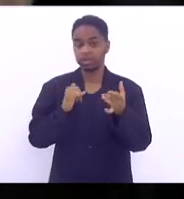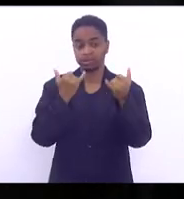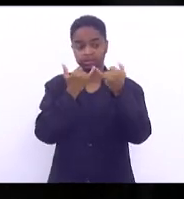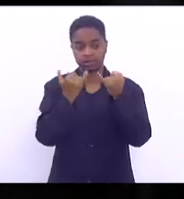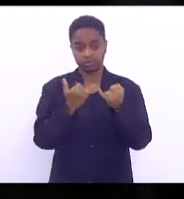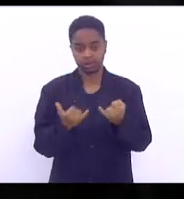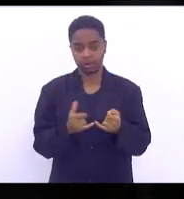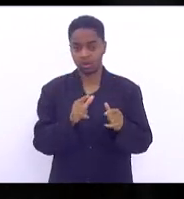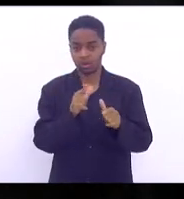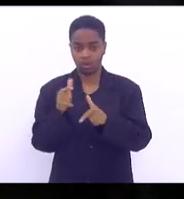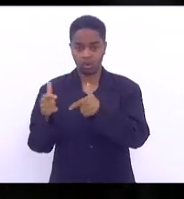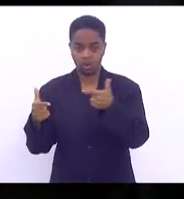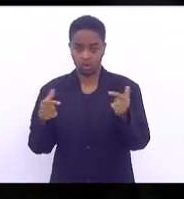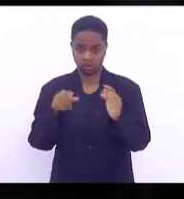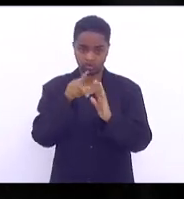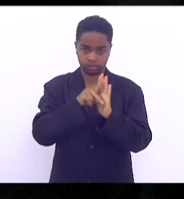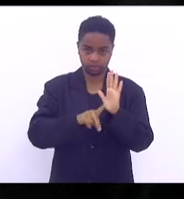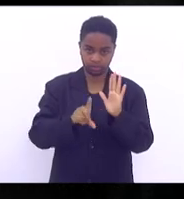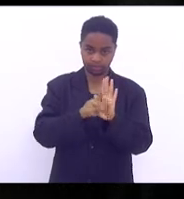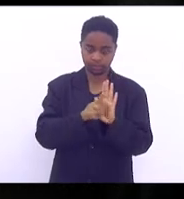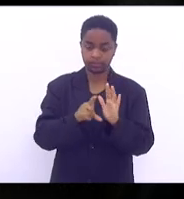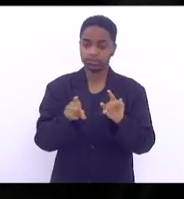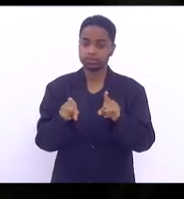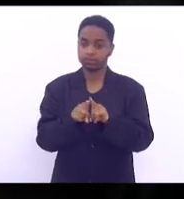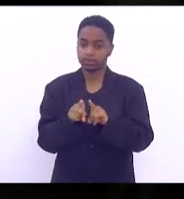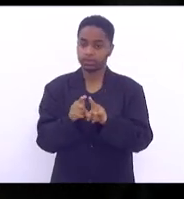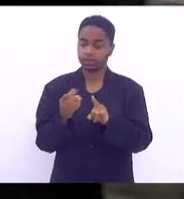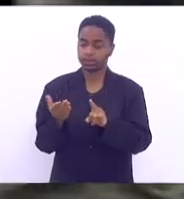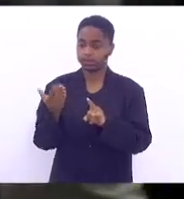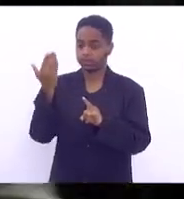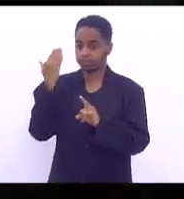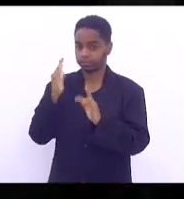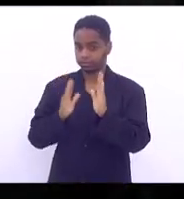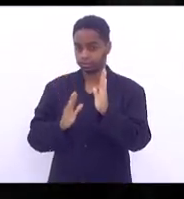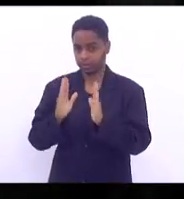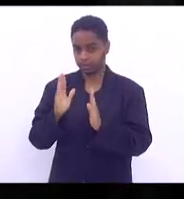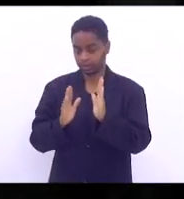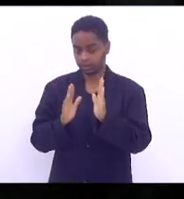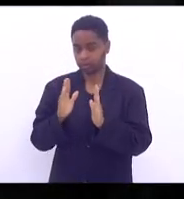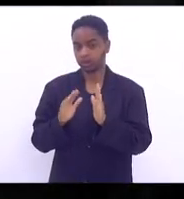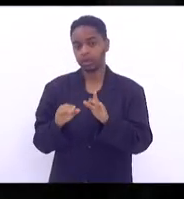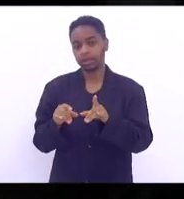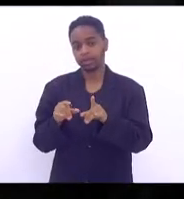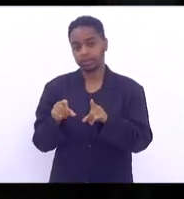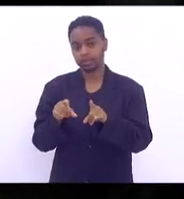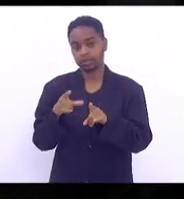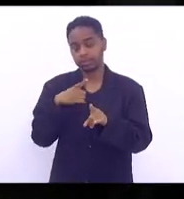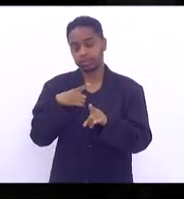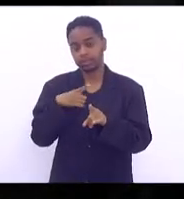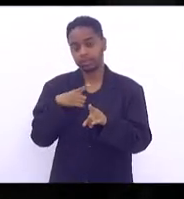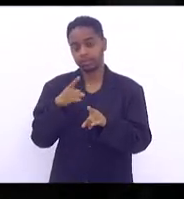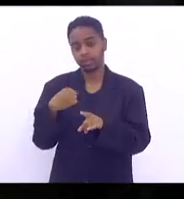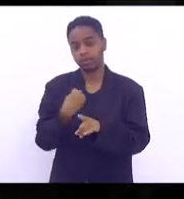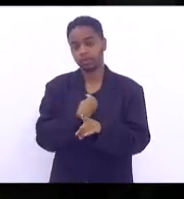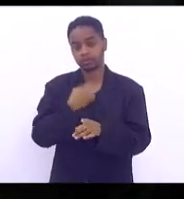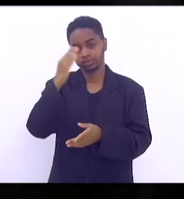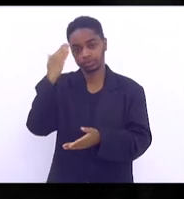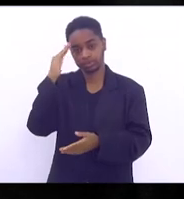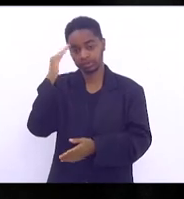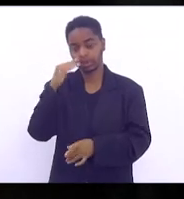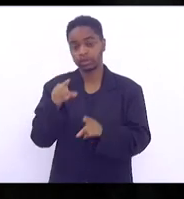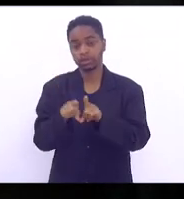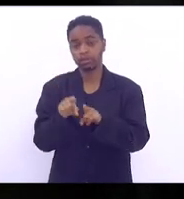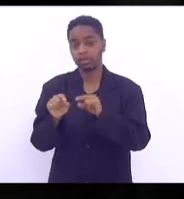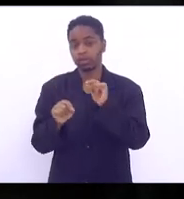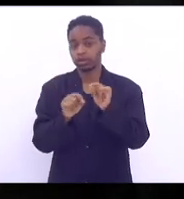outros. E naquela oportunidade... Também havia o entendimento, né, que